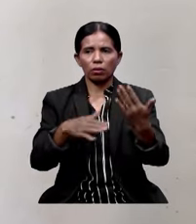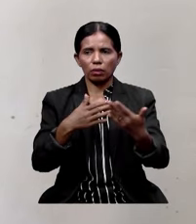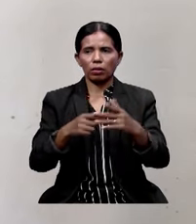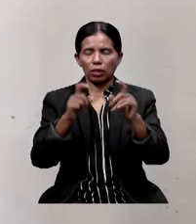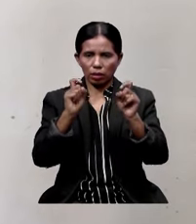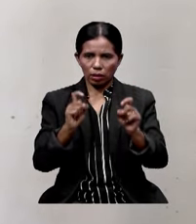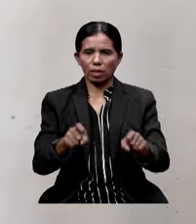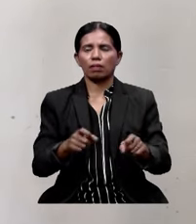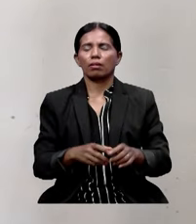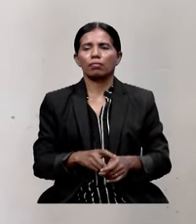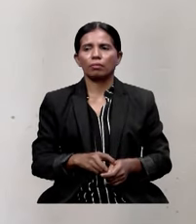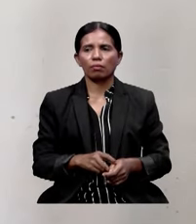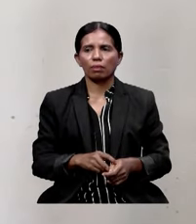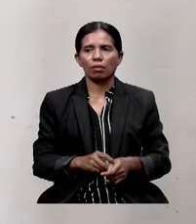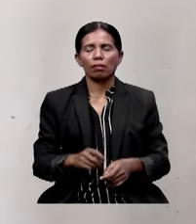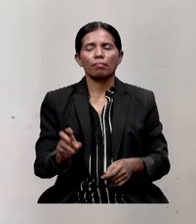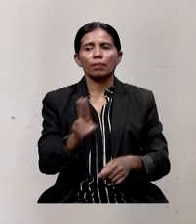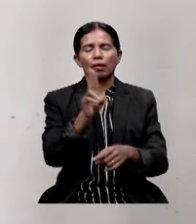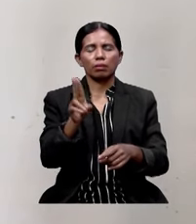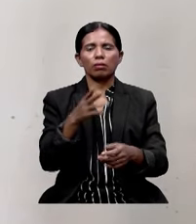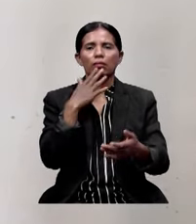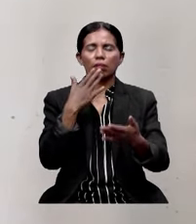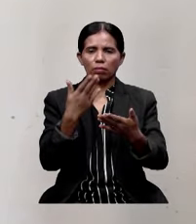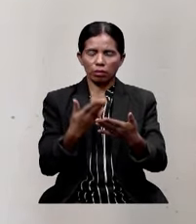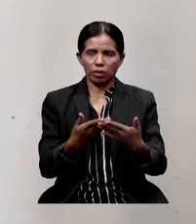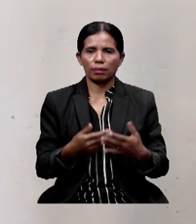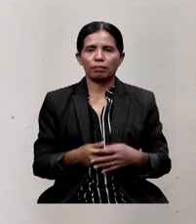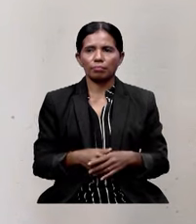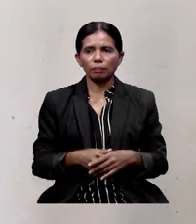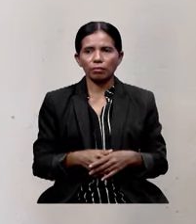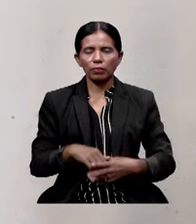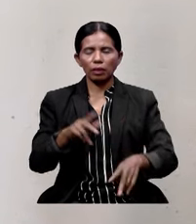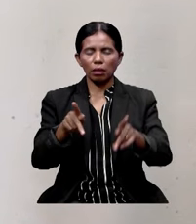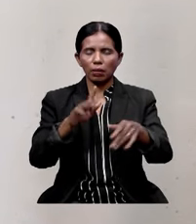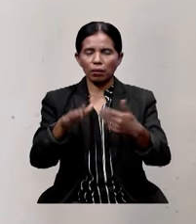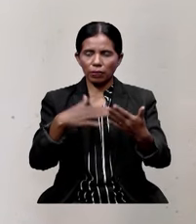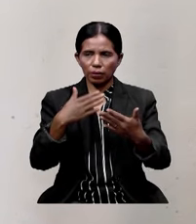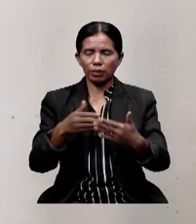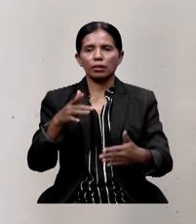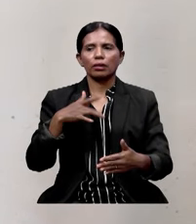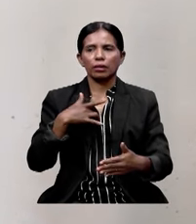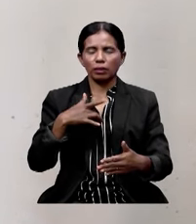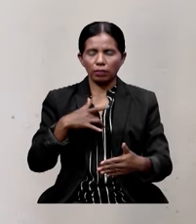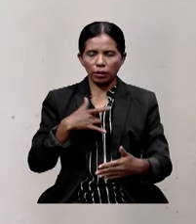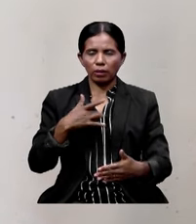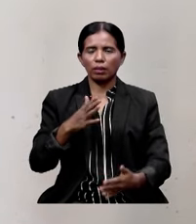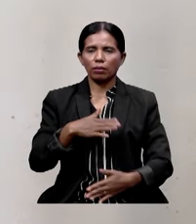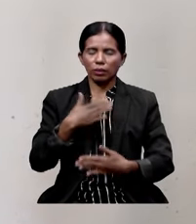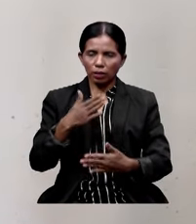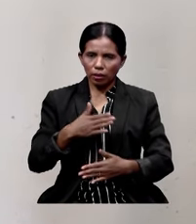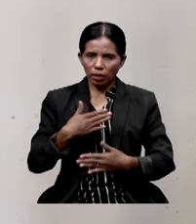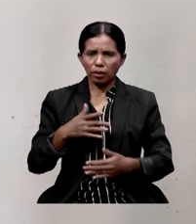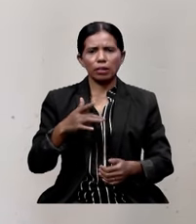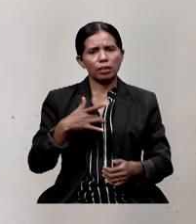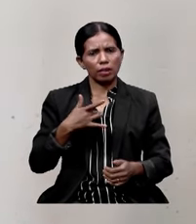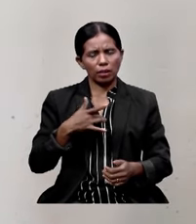ki zesta halo zesta un halo di dia para povo nene senti den kantan orgulho senti kata